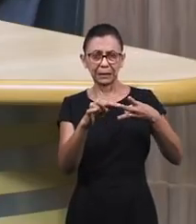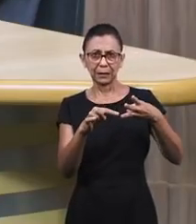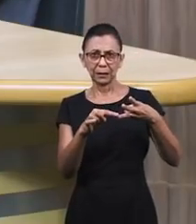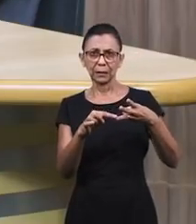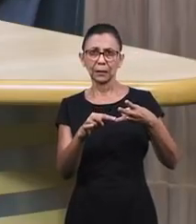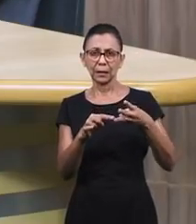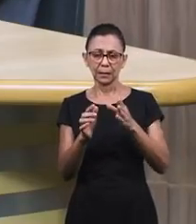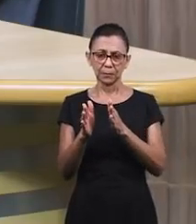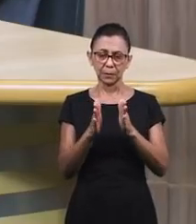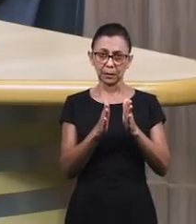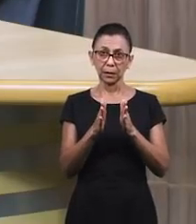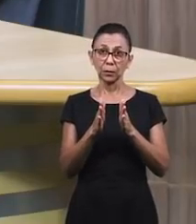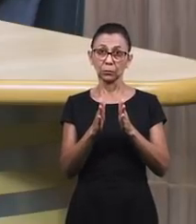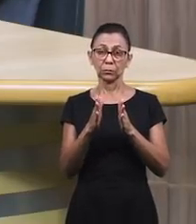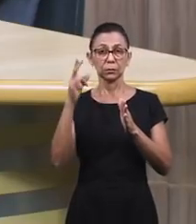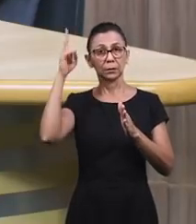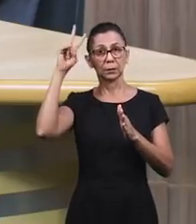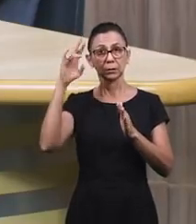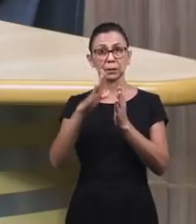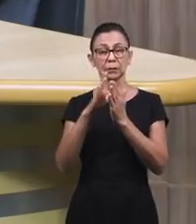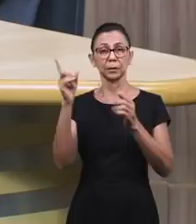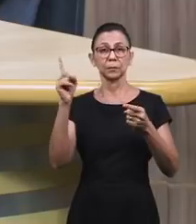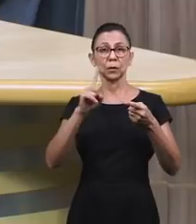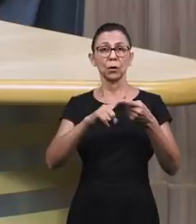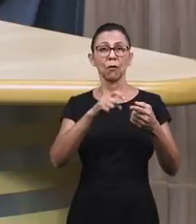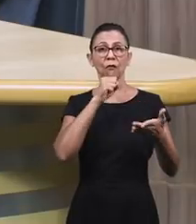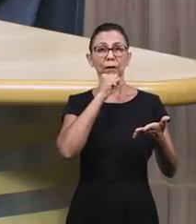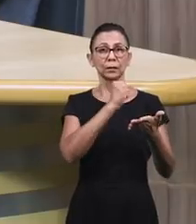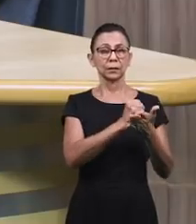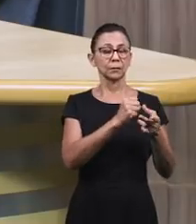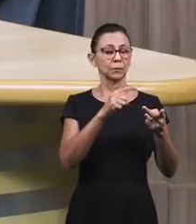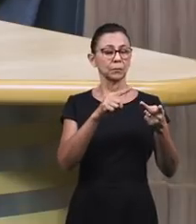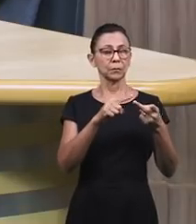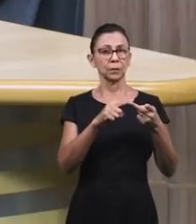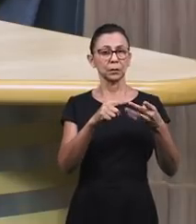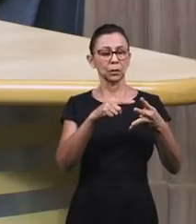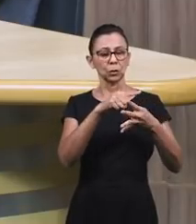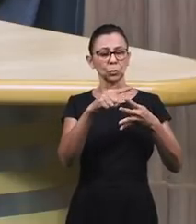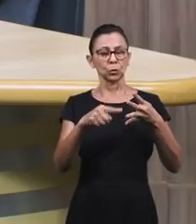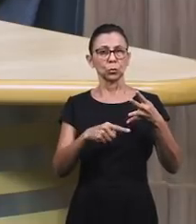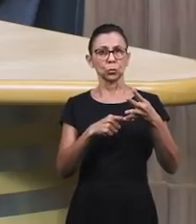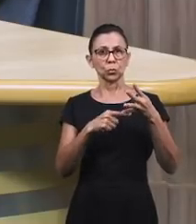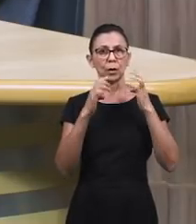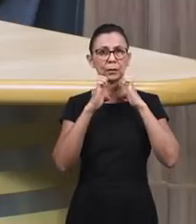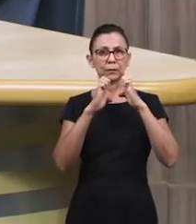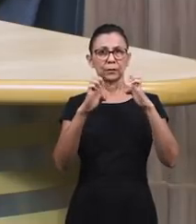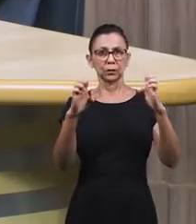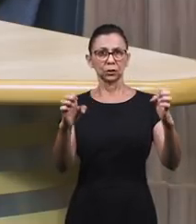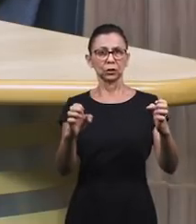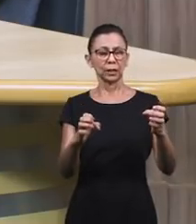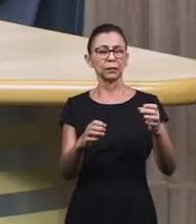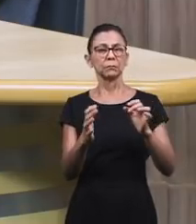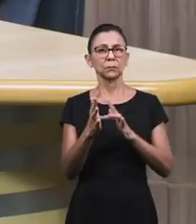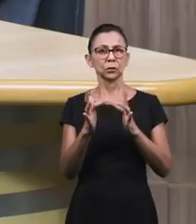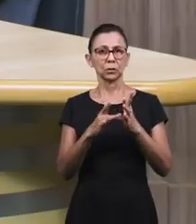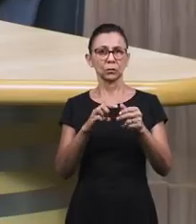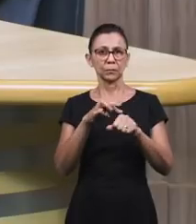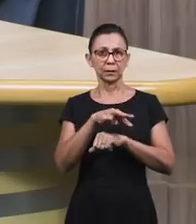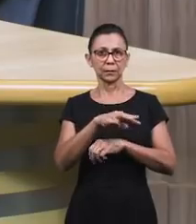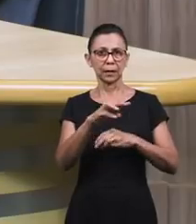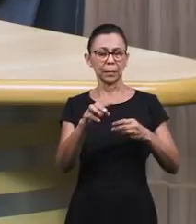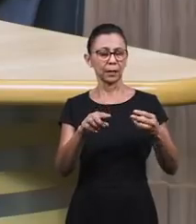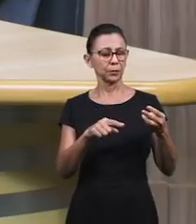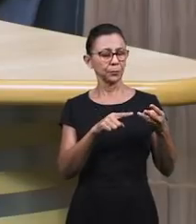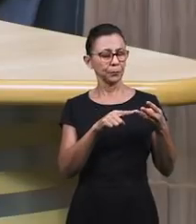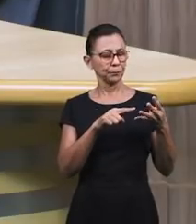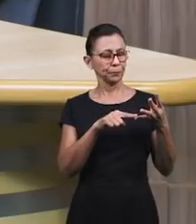da história bíblica: o Velho Testamento, os Evangelhos, com a presença de Jesus e a realização do seu ministério, e